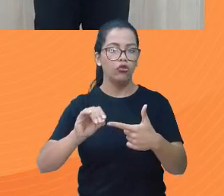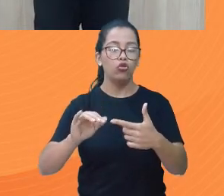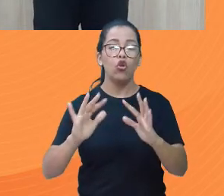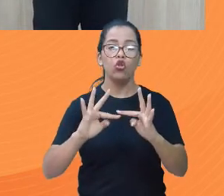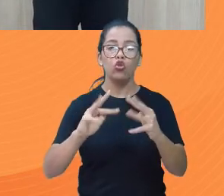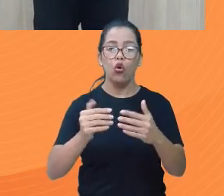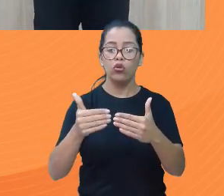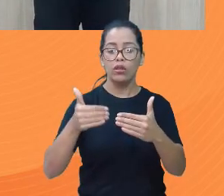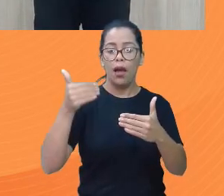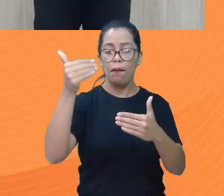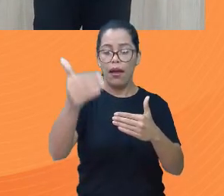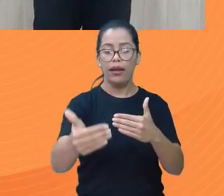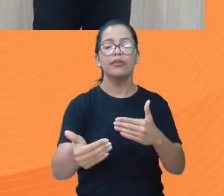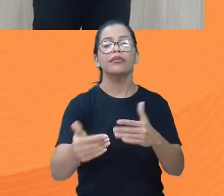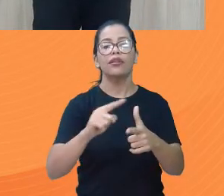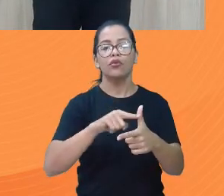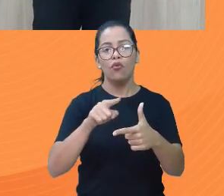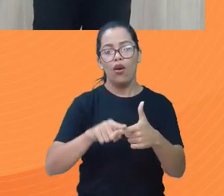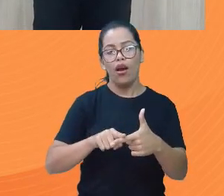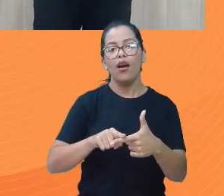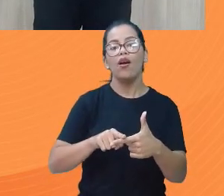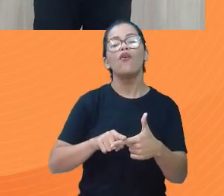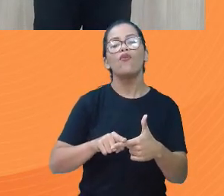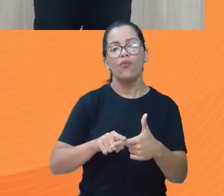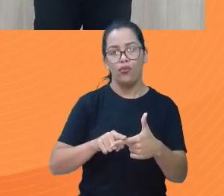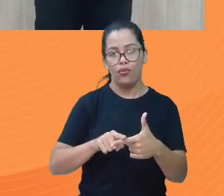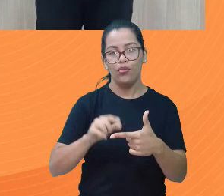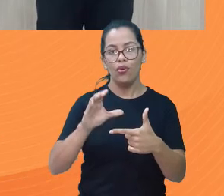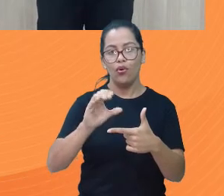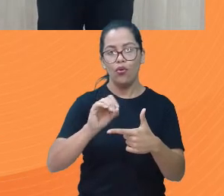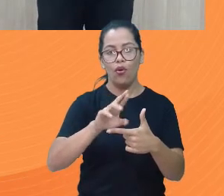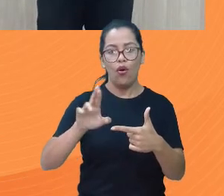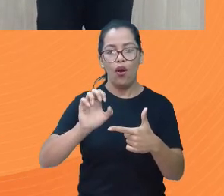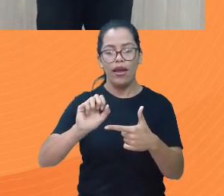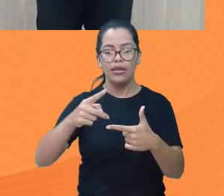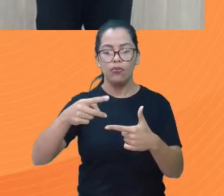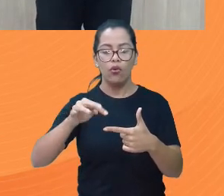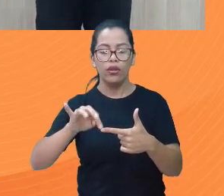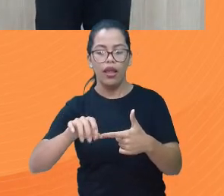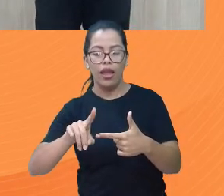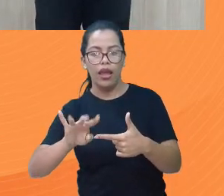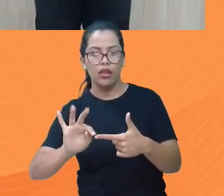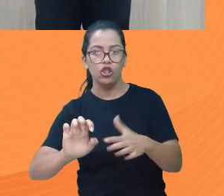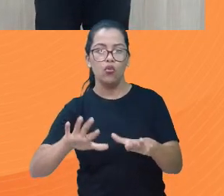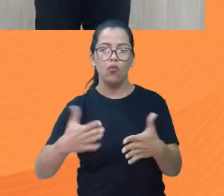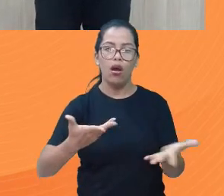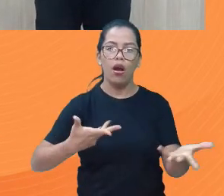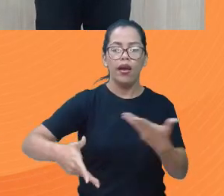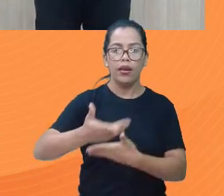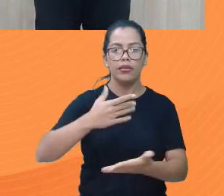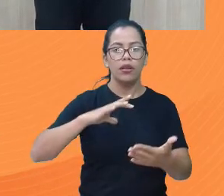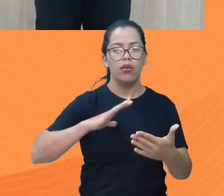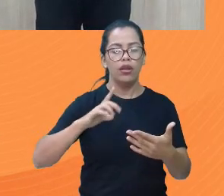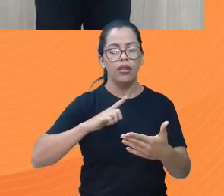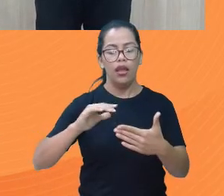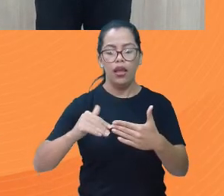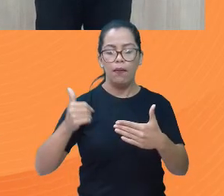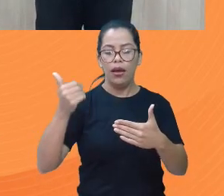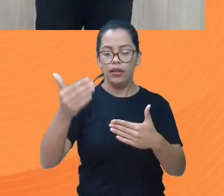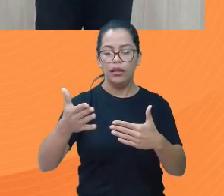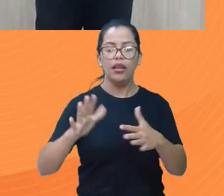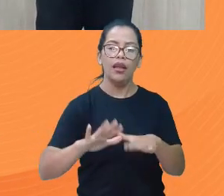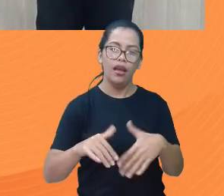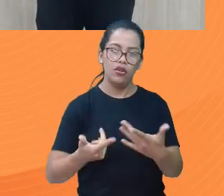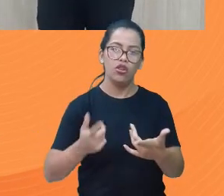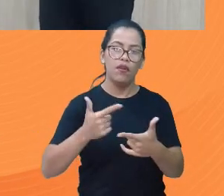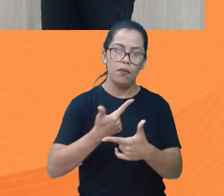gente vai definir e encontrar a relação que existe entre os ângulos correspondentes e a partir daí a gente parte para os ângulos